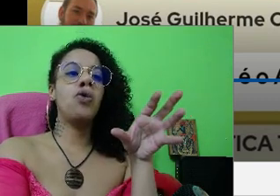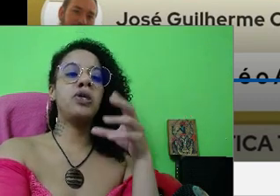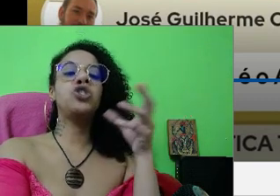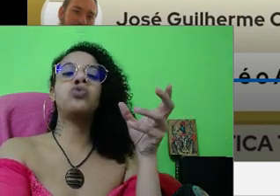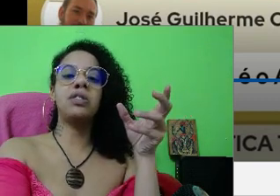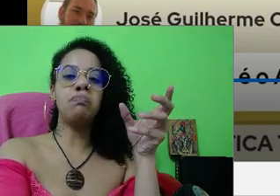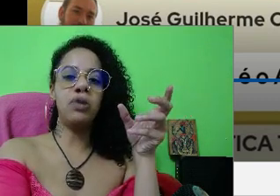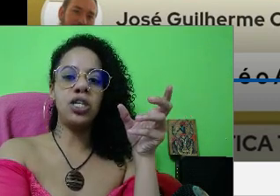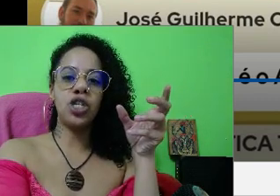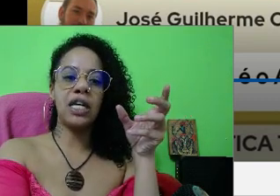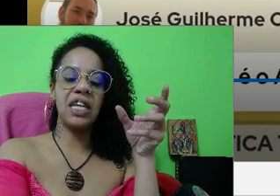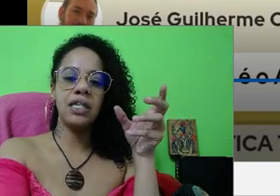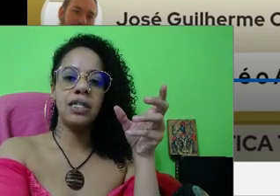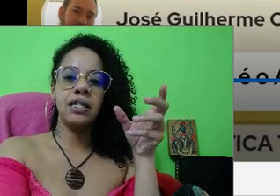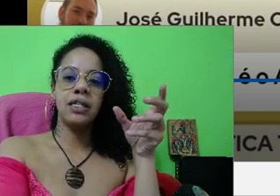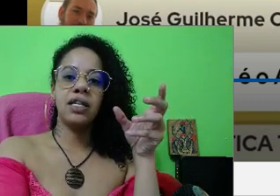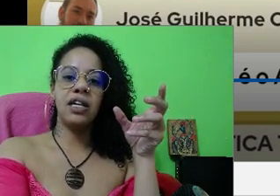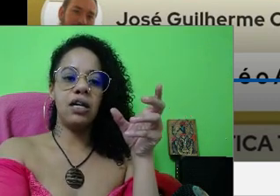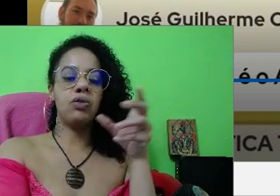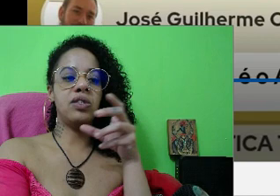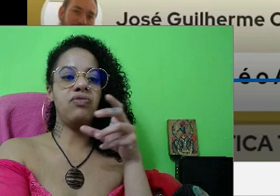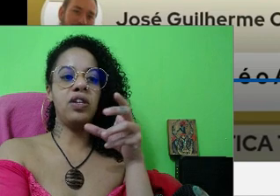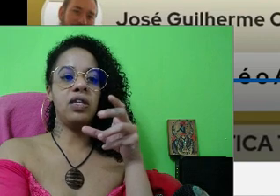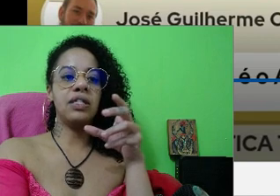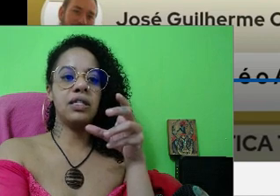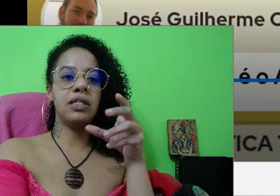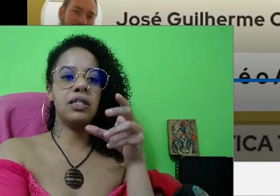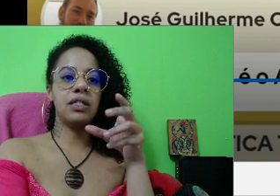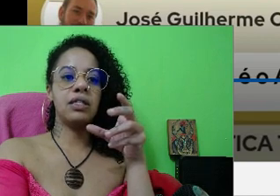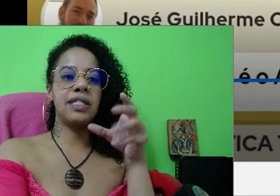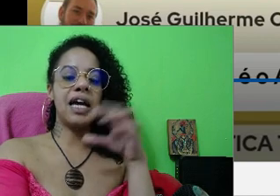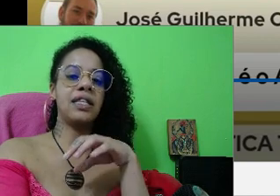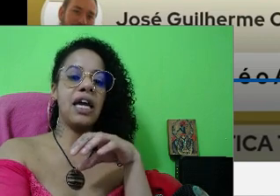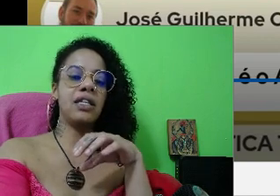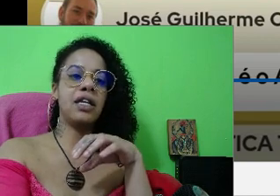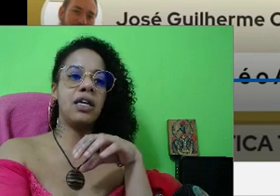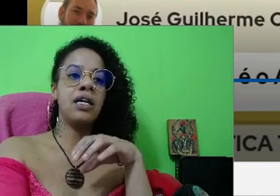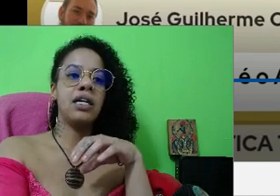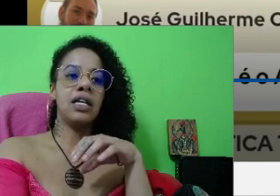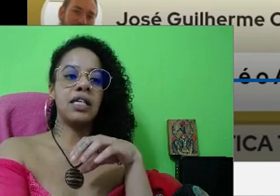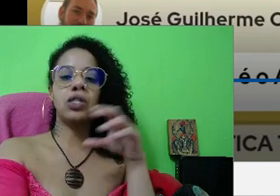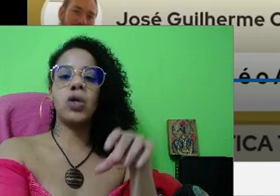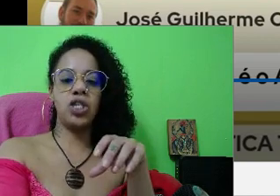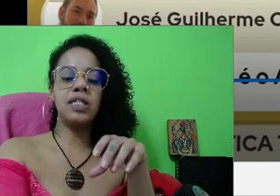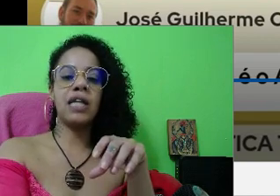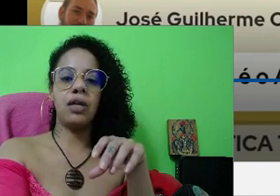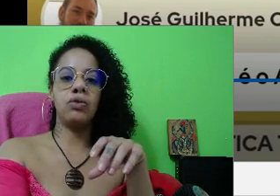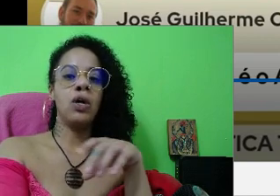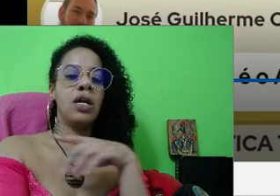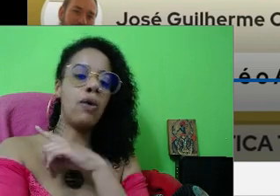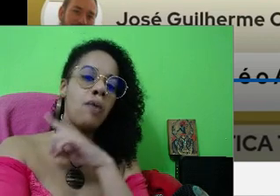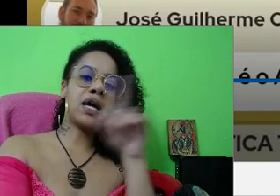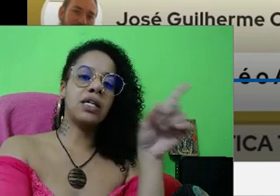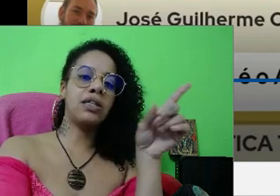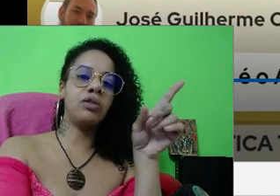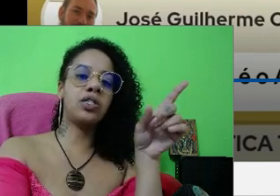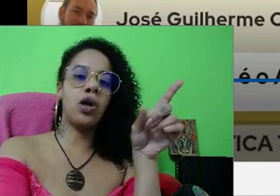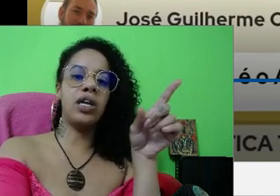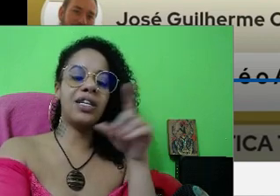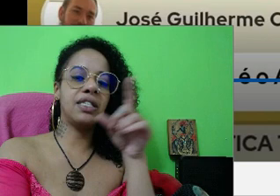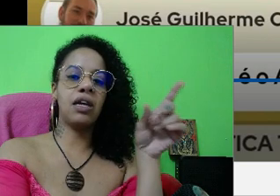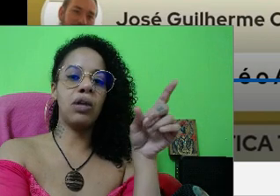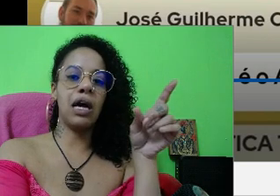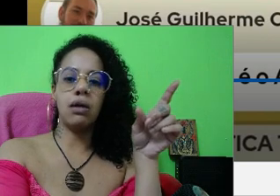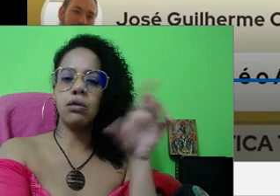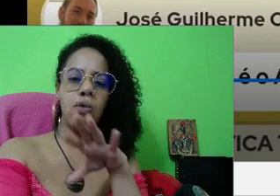virou uma instituição política né que inclusive se adentra nas questões de estado não é uma questão